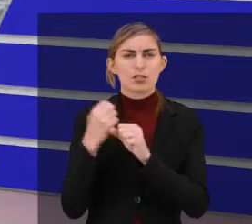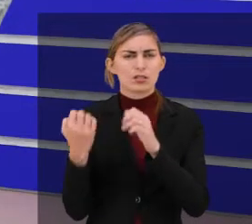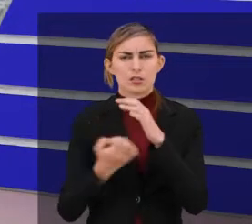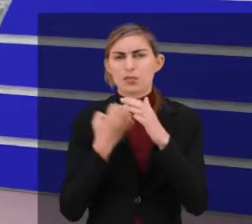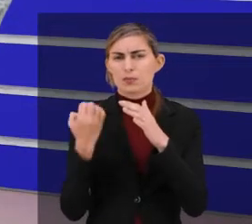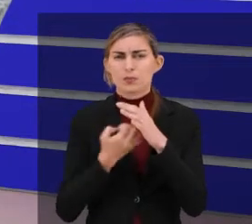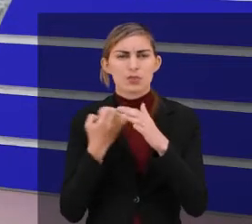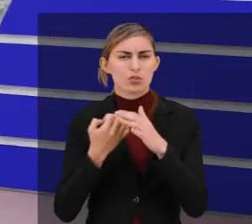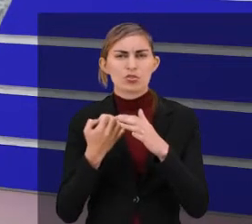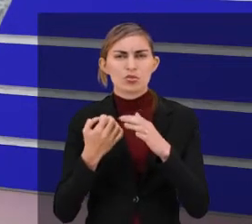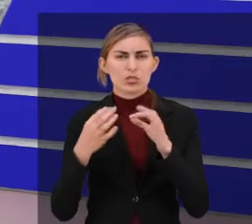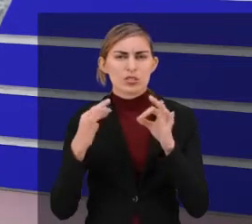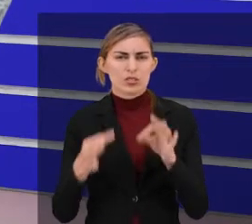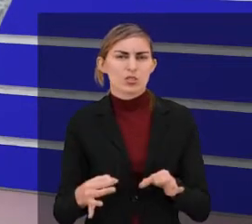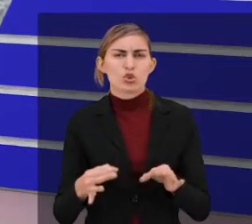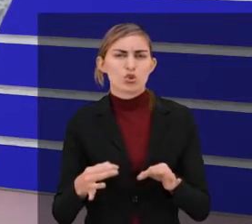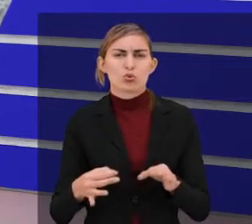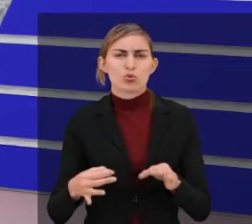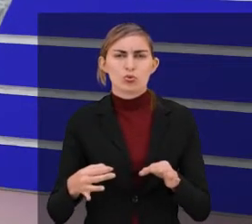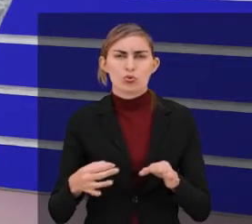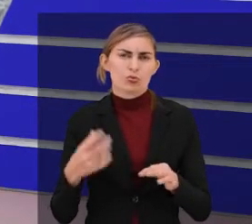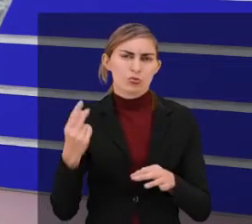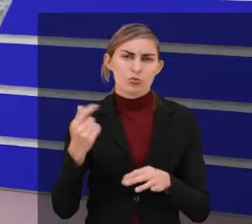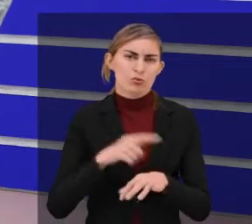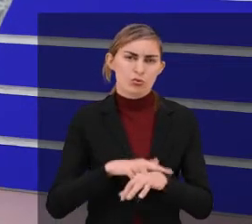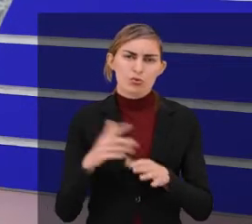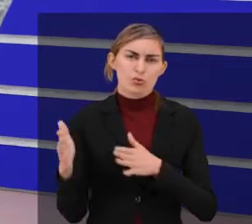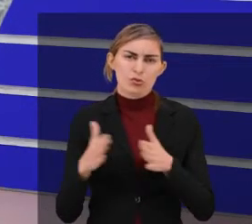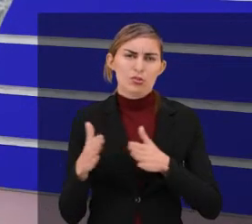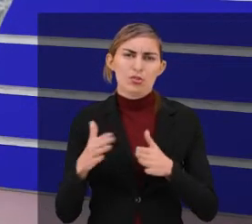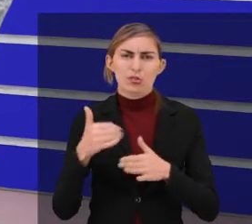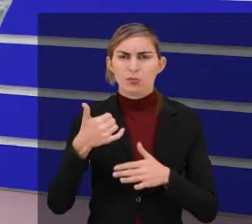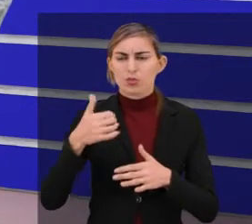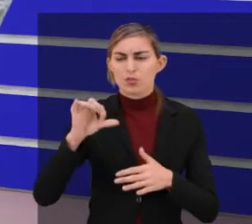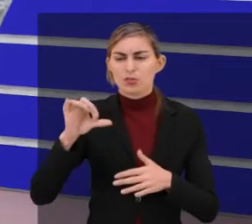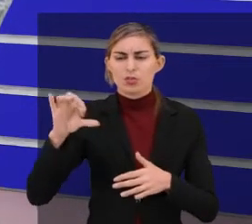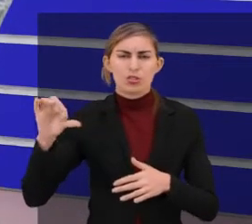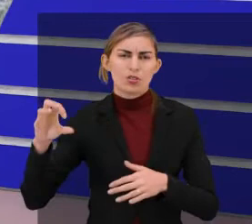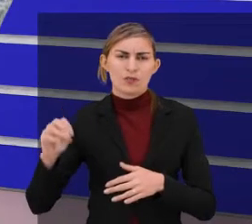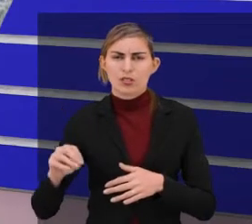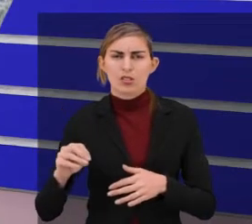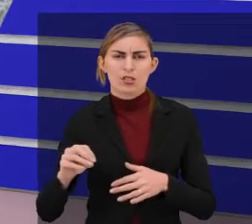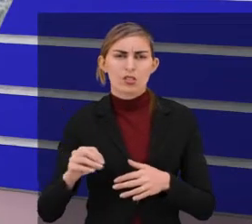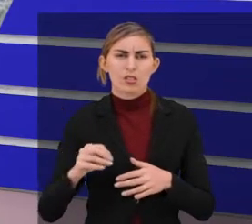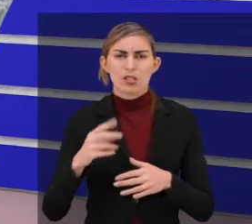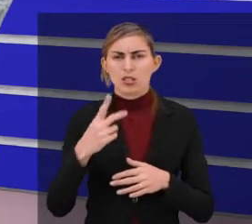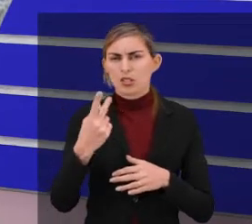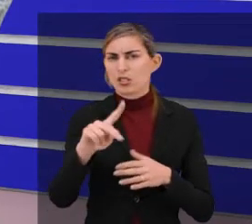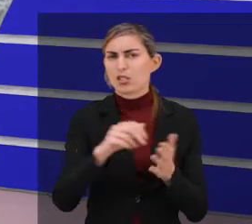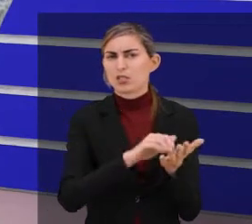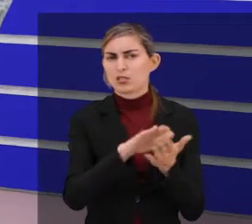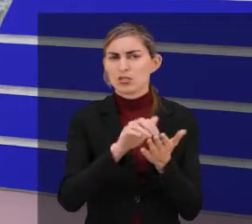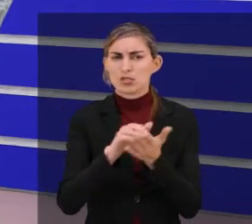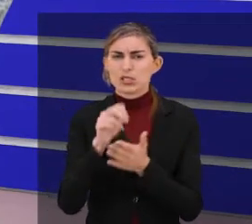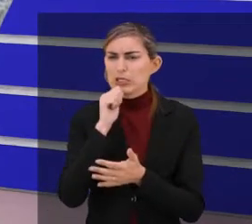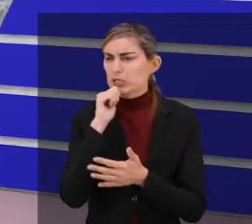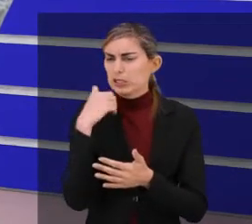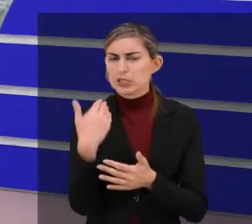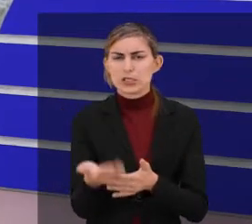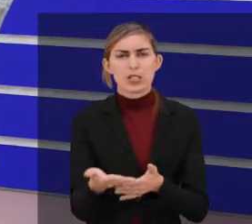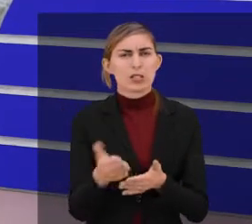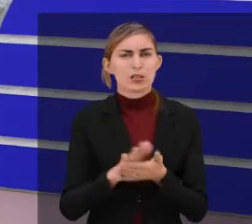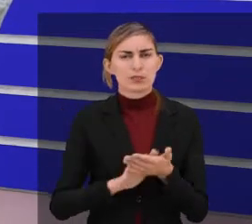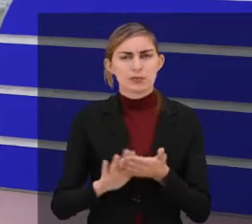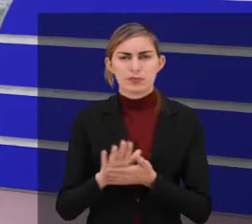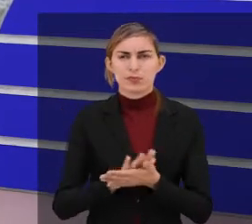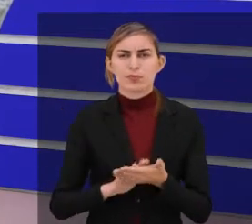empresa. Não seria digno, não seria justo, na época, nos anos 90, que eles saíssem sem